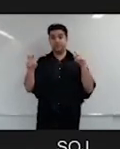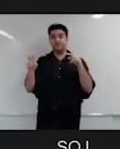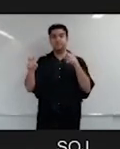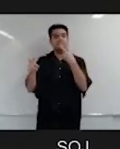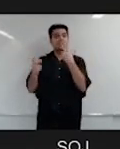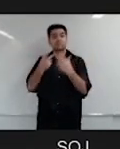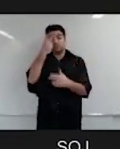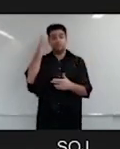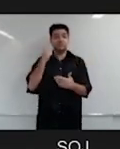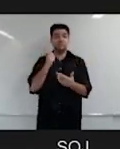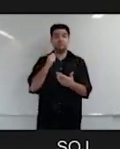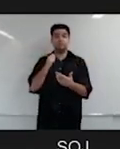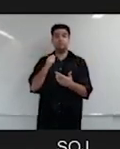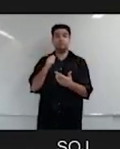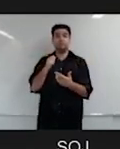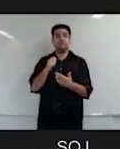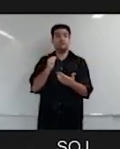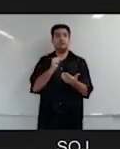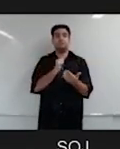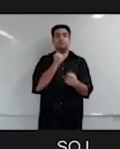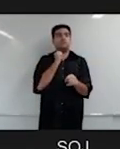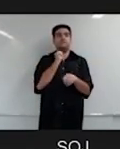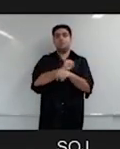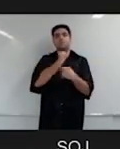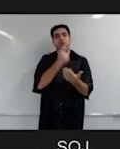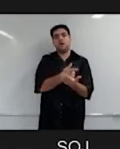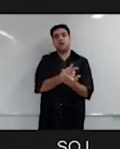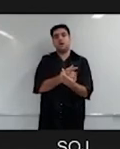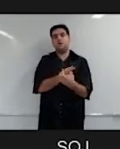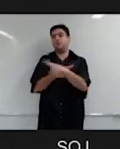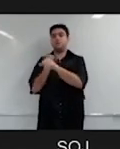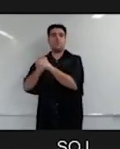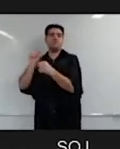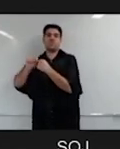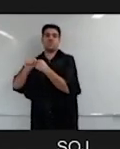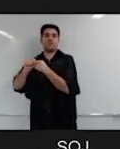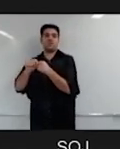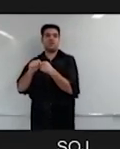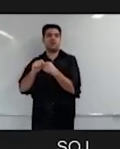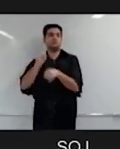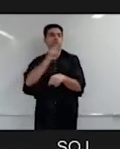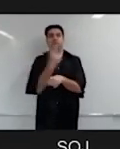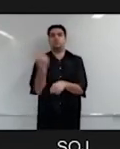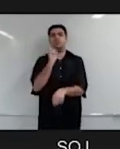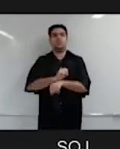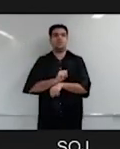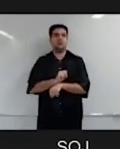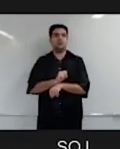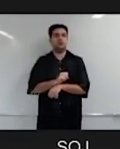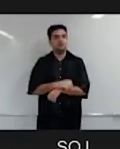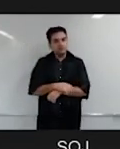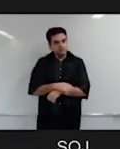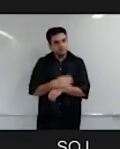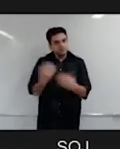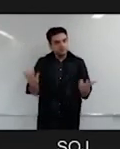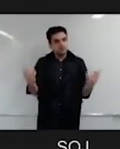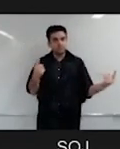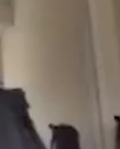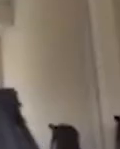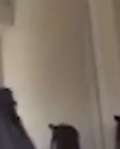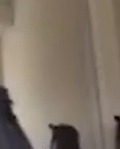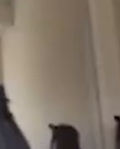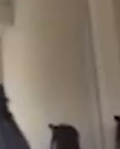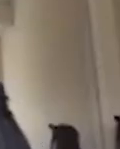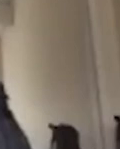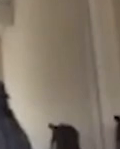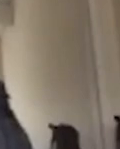que descaracteriza a mora é aquela verificada nos juros remuneratórios ou na capitalização, o que não se aplica ao caso.